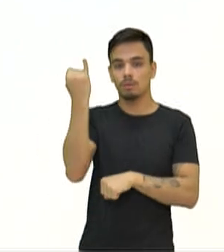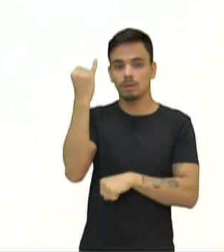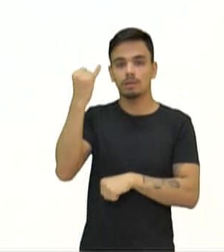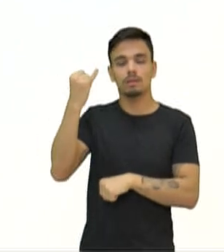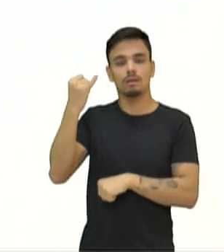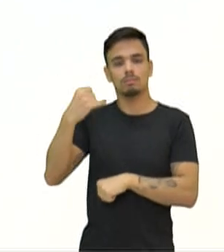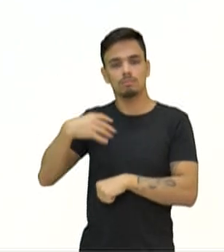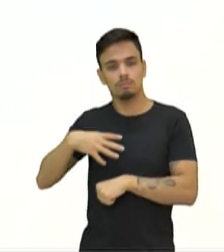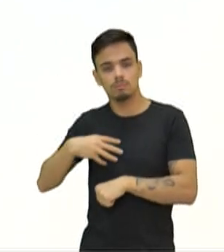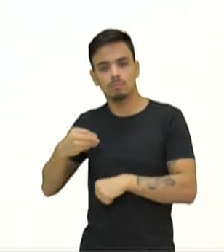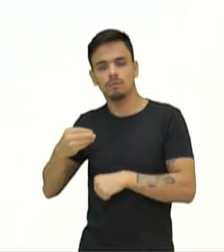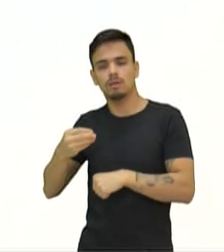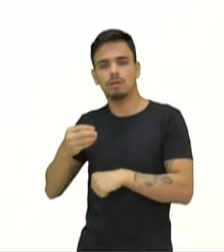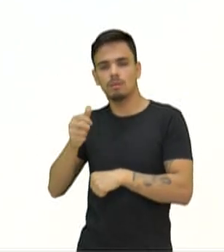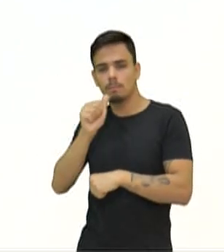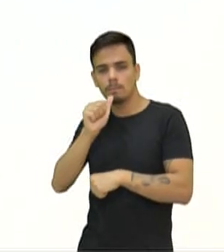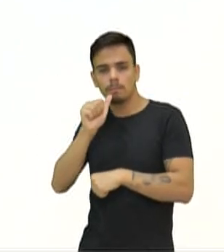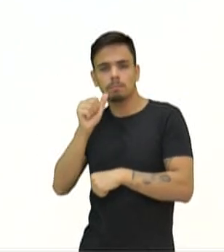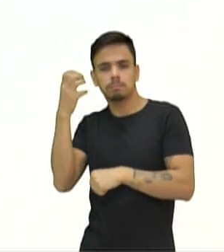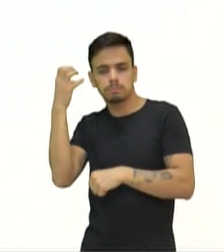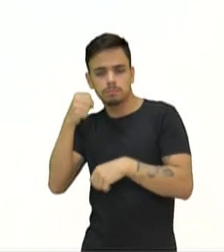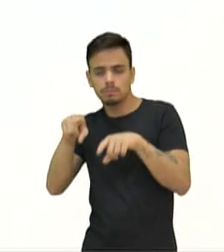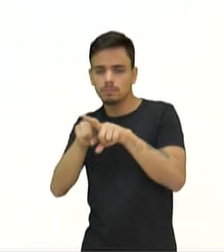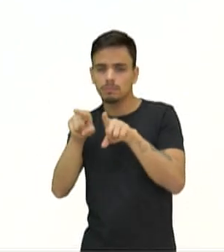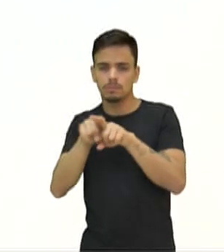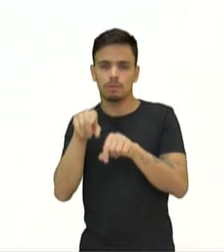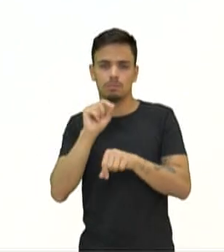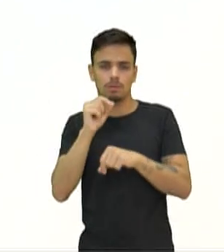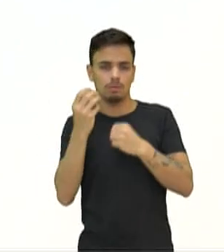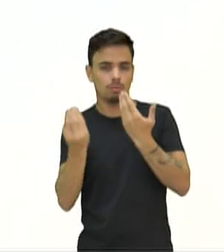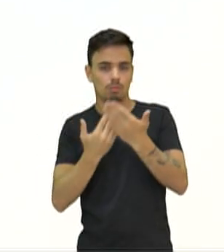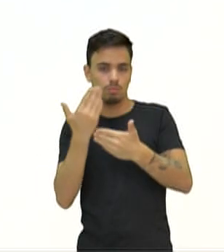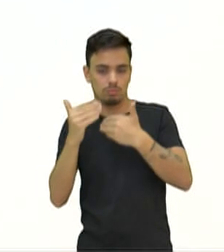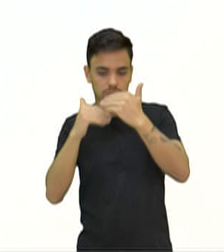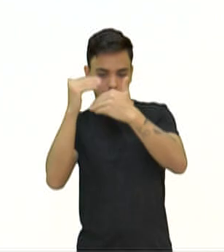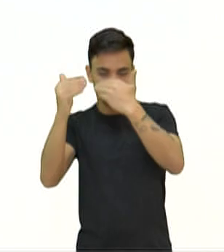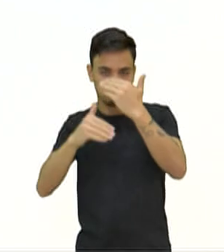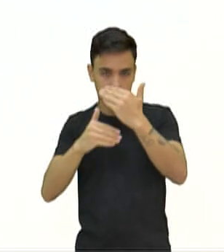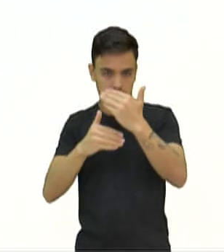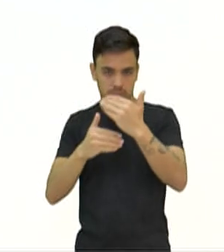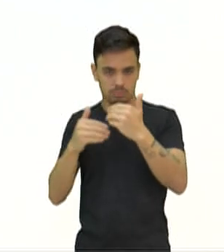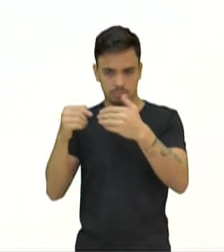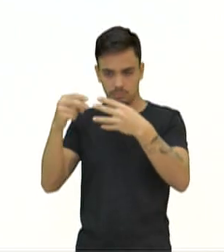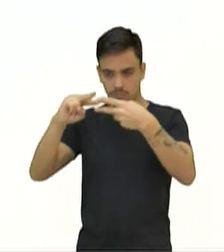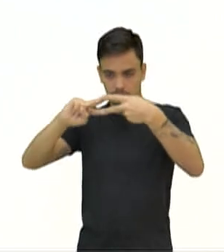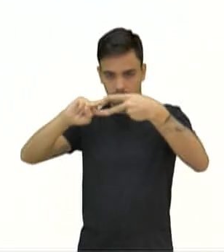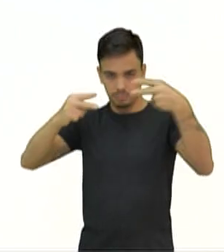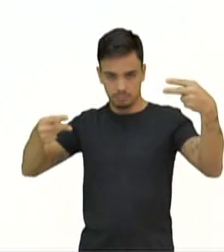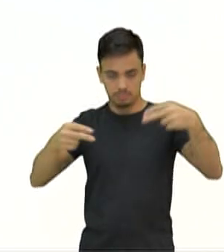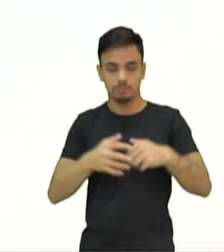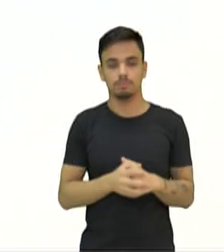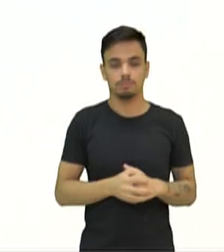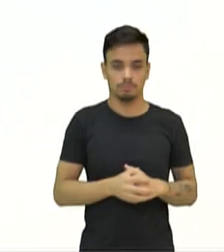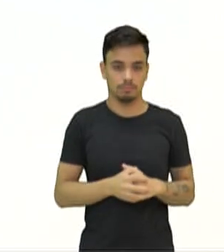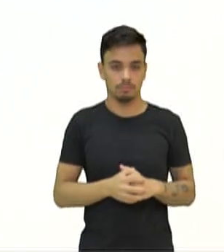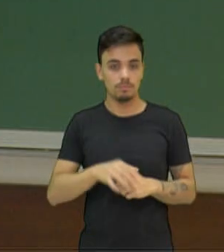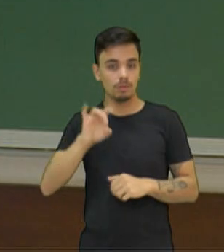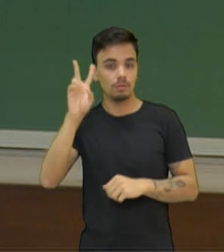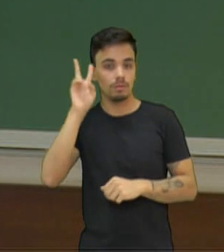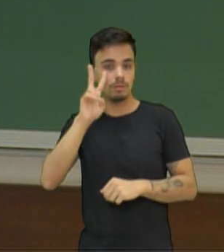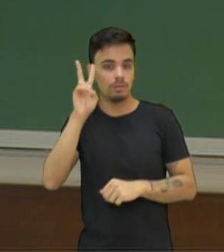de desenvolvimento do filho e como se formam os gêmeos. Muito bem. Pessoal, só lembrando o que